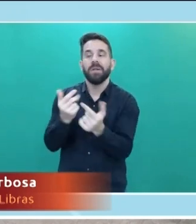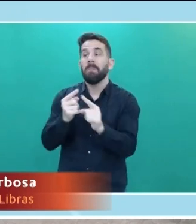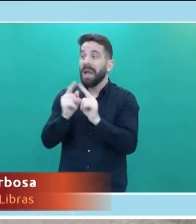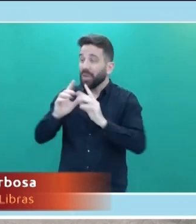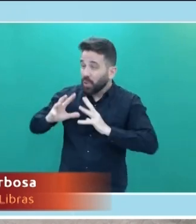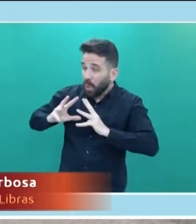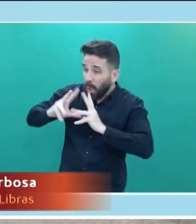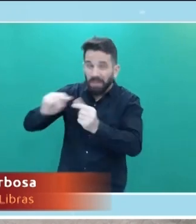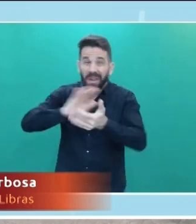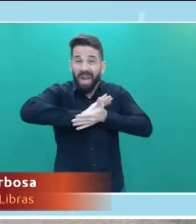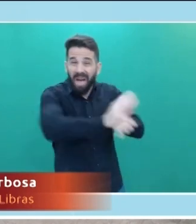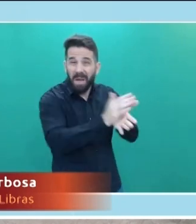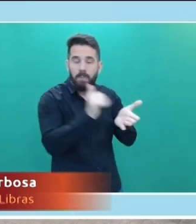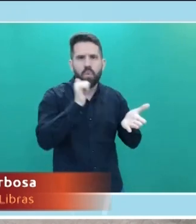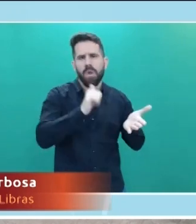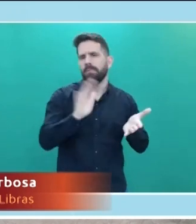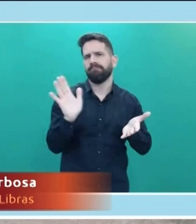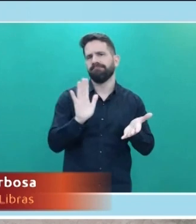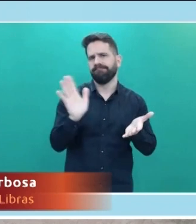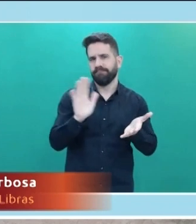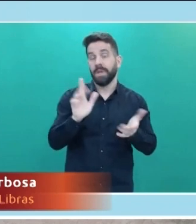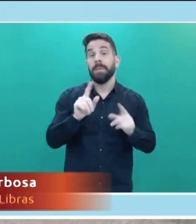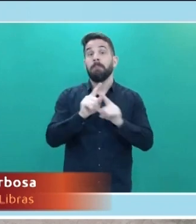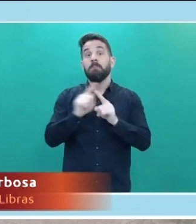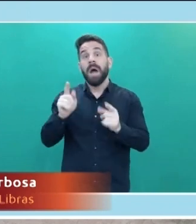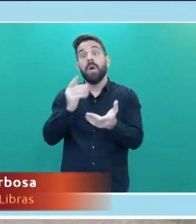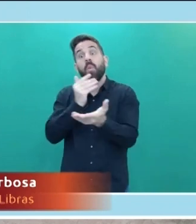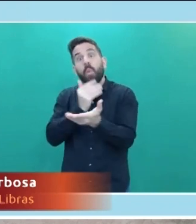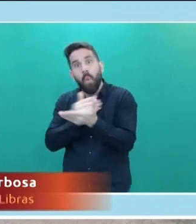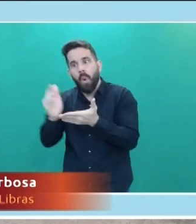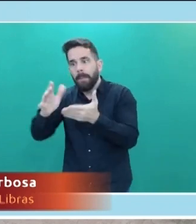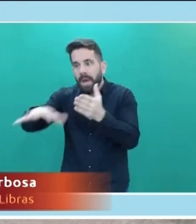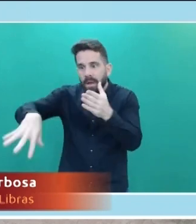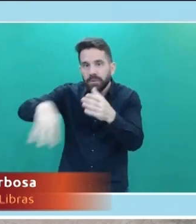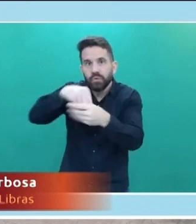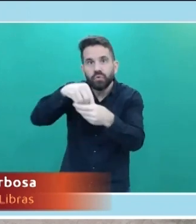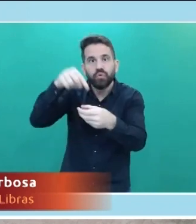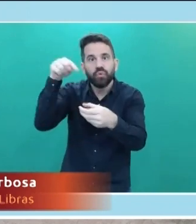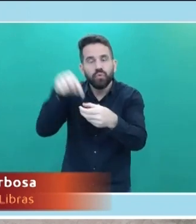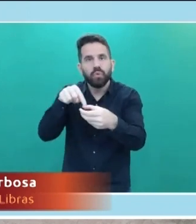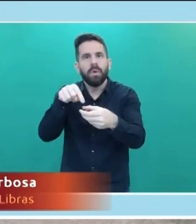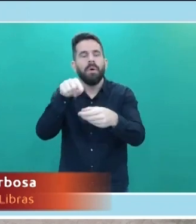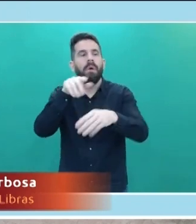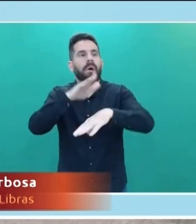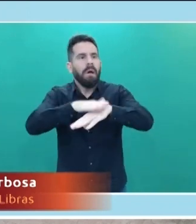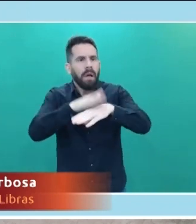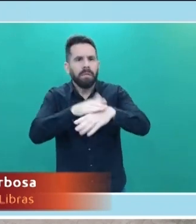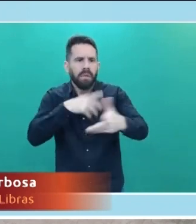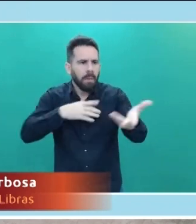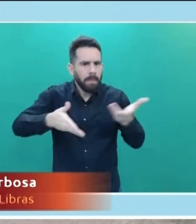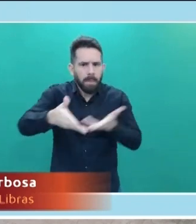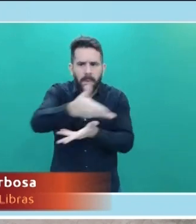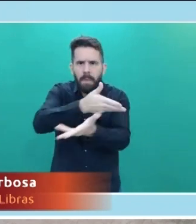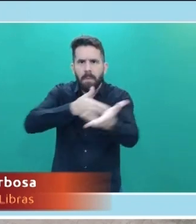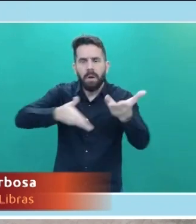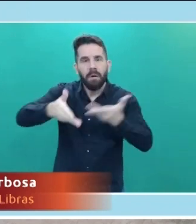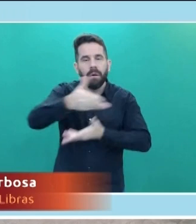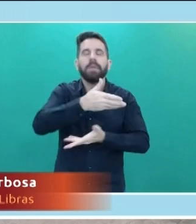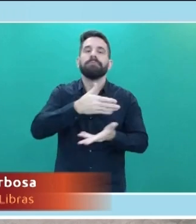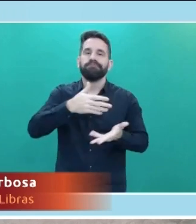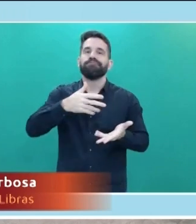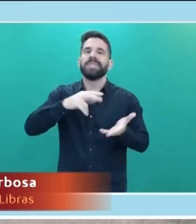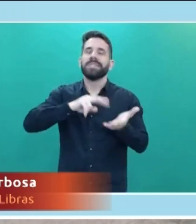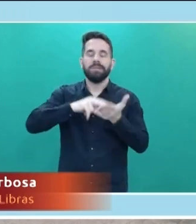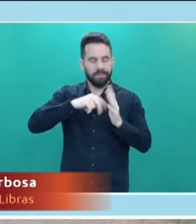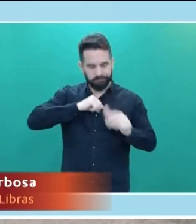eles chegam dentro da subcultura e passam a consumir os conteúdos que são ali disseminados o tempo inteiro, a tendência é eles se radicalizarem dentro